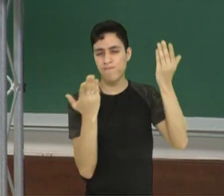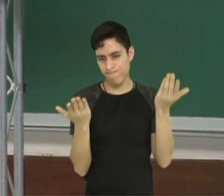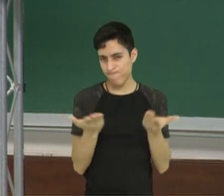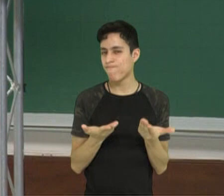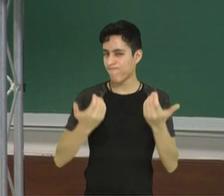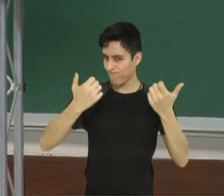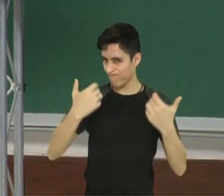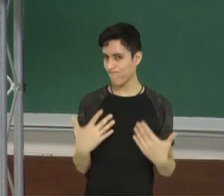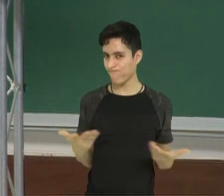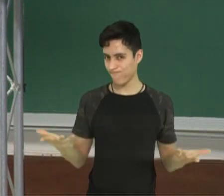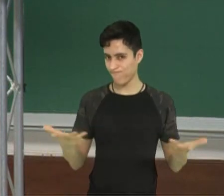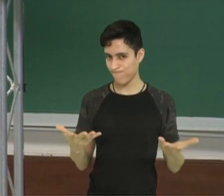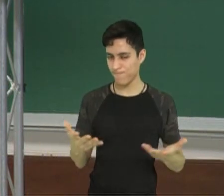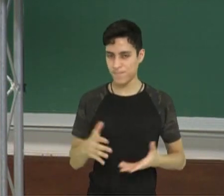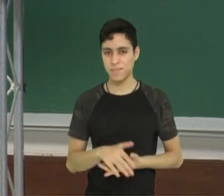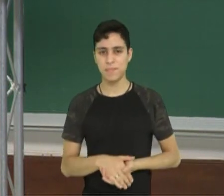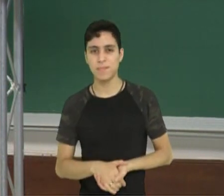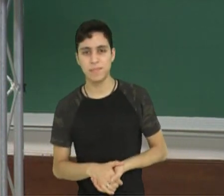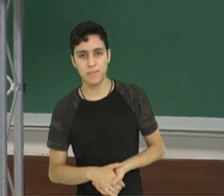de hoje.